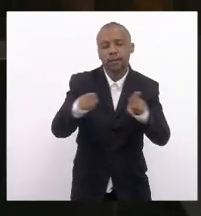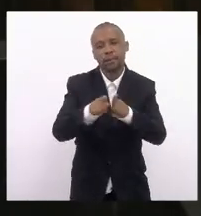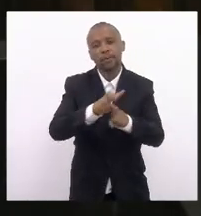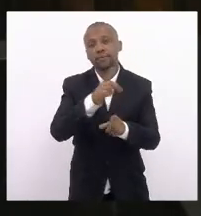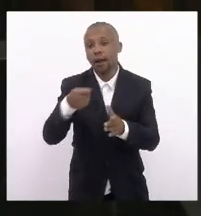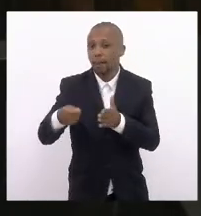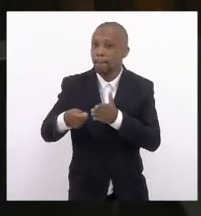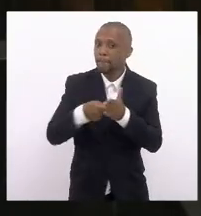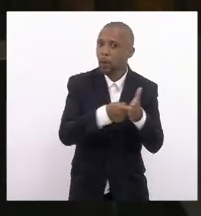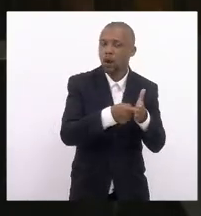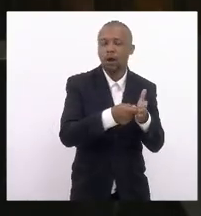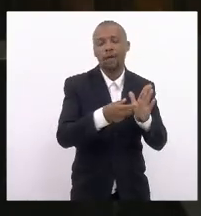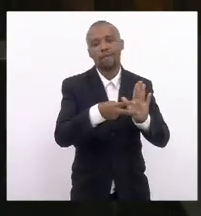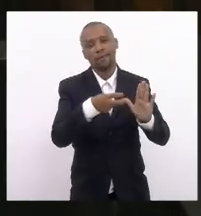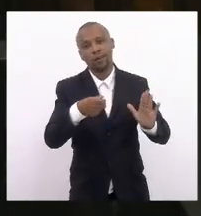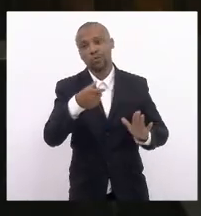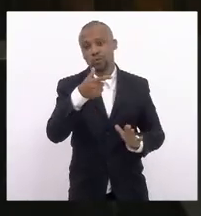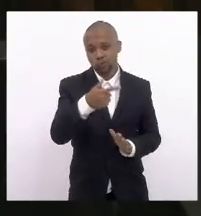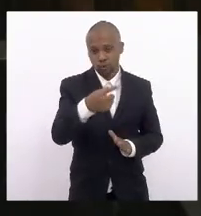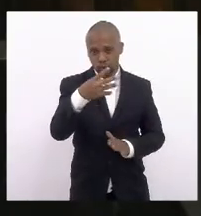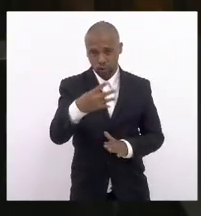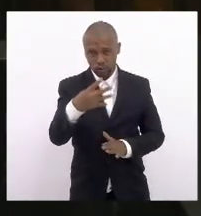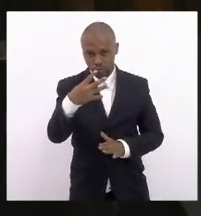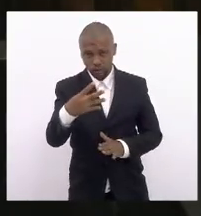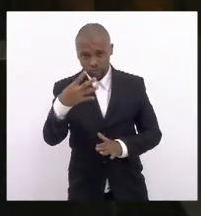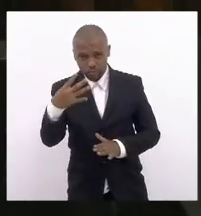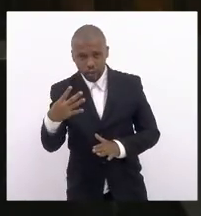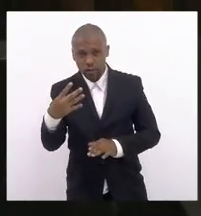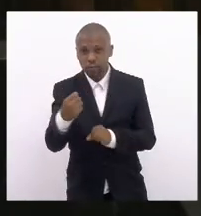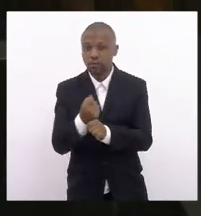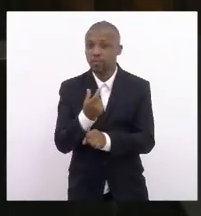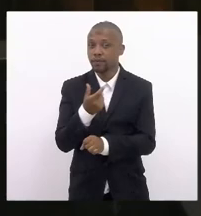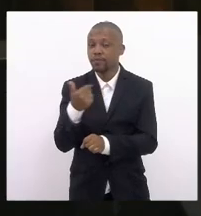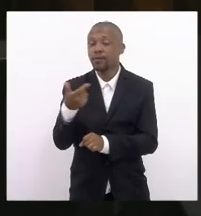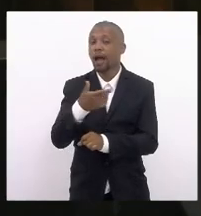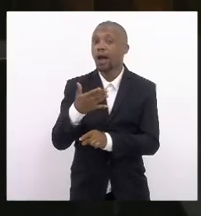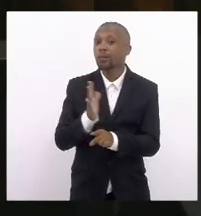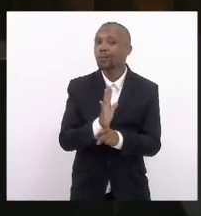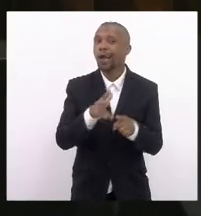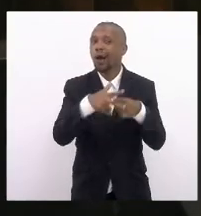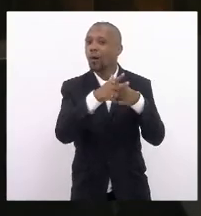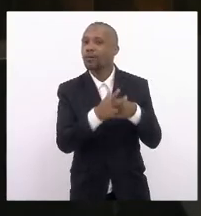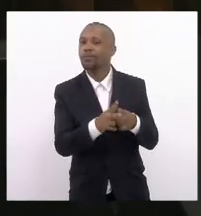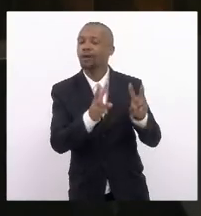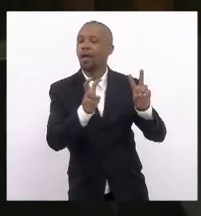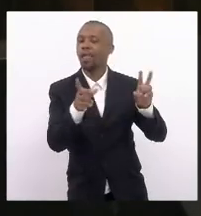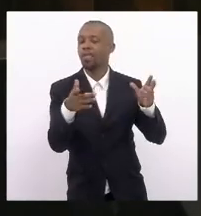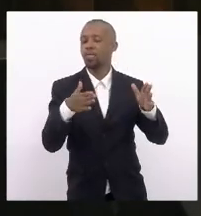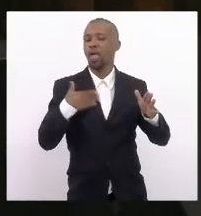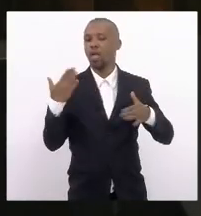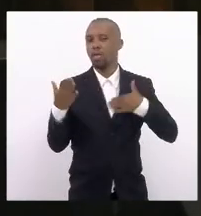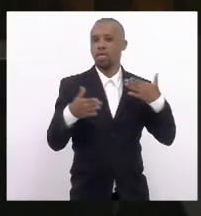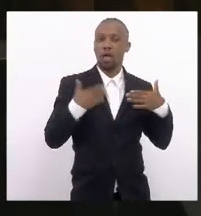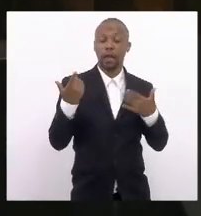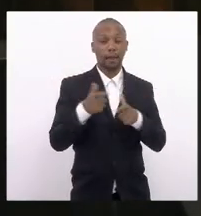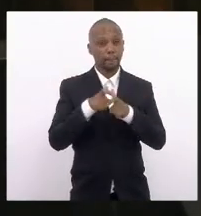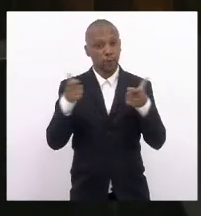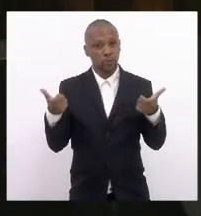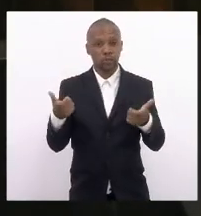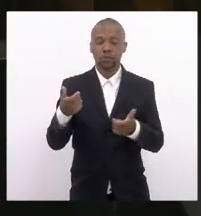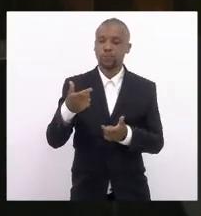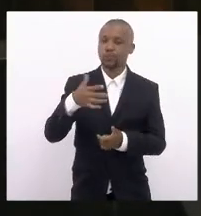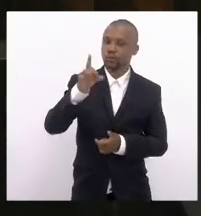projeto 4424-2021, que ajuda a corrigir uma distorção que muitos diretores de escola,